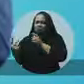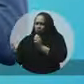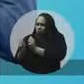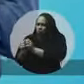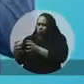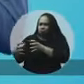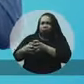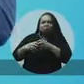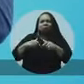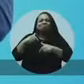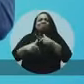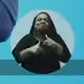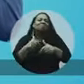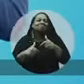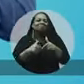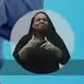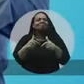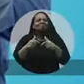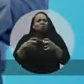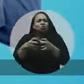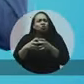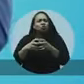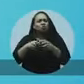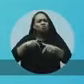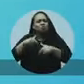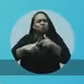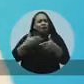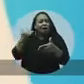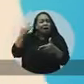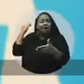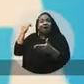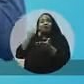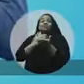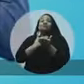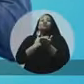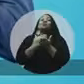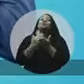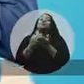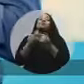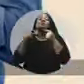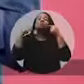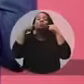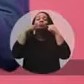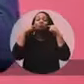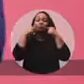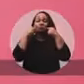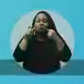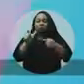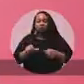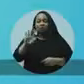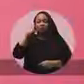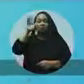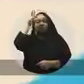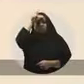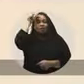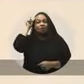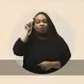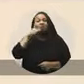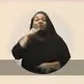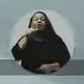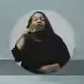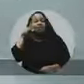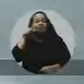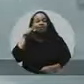meu time, que fizeram parte da minha equipe desde o primeiro momento. Bruno Reis, candidato a prefeito. Ana